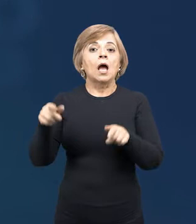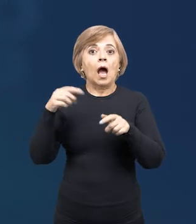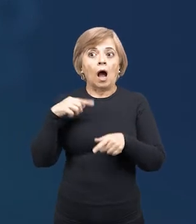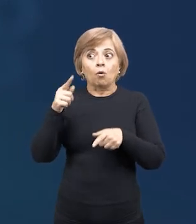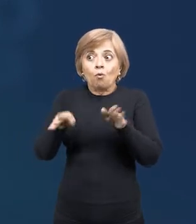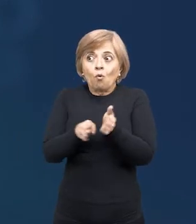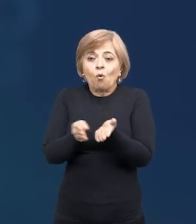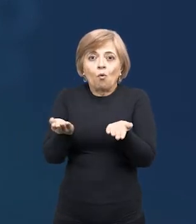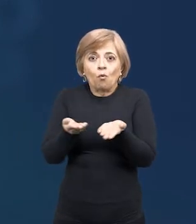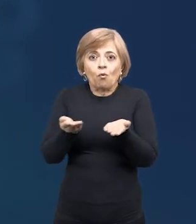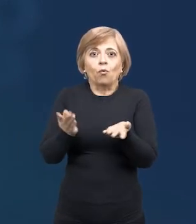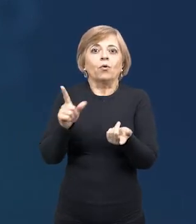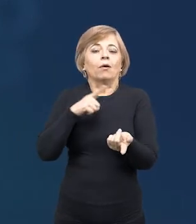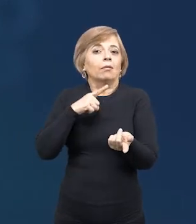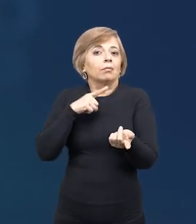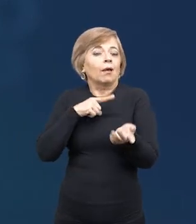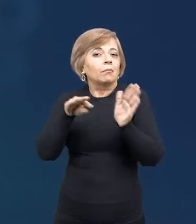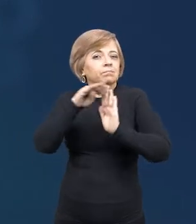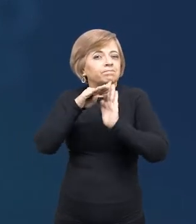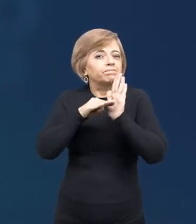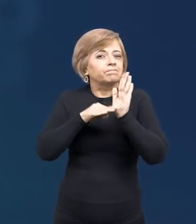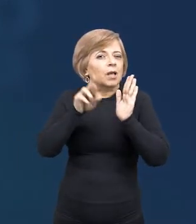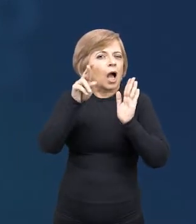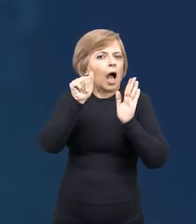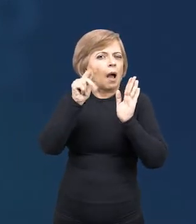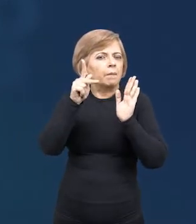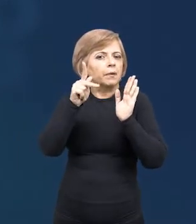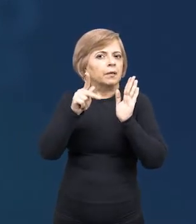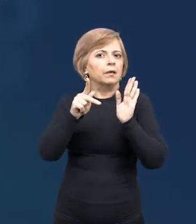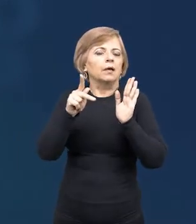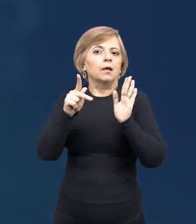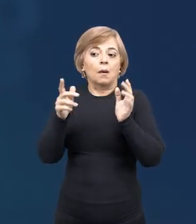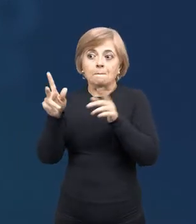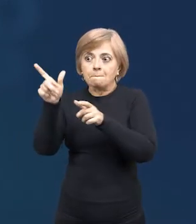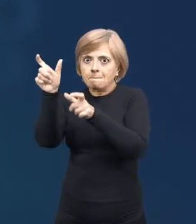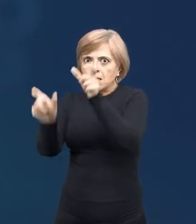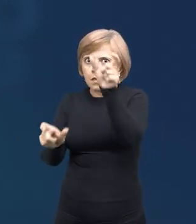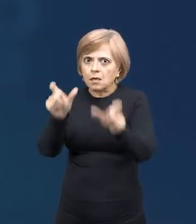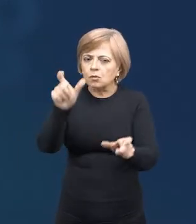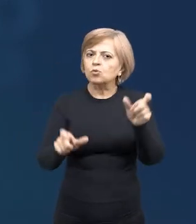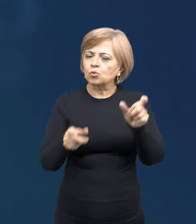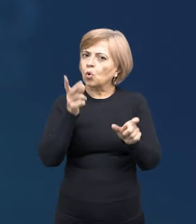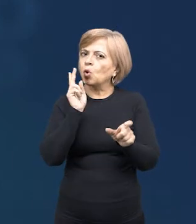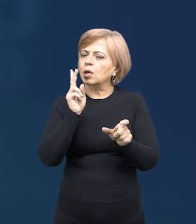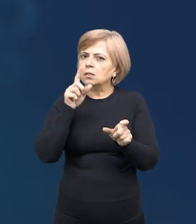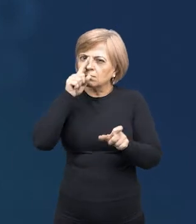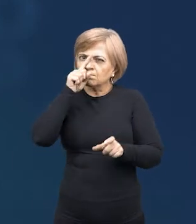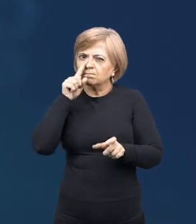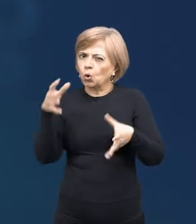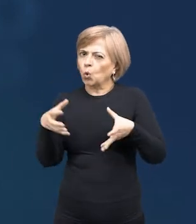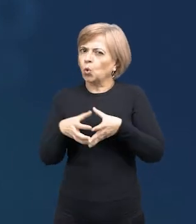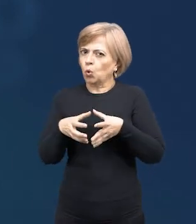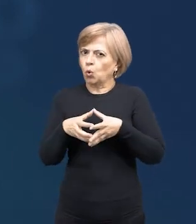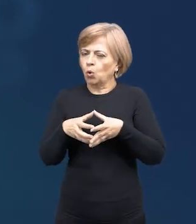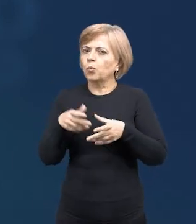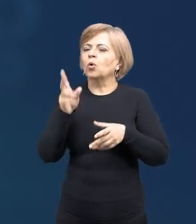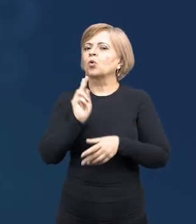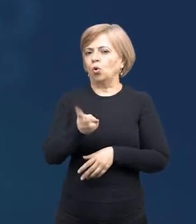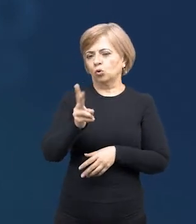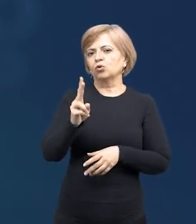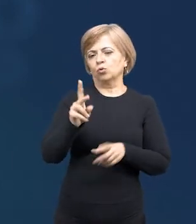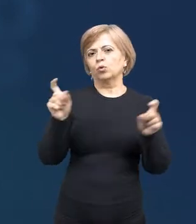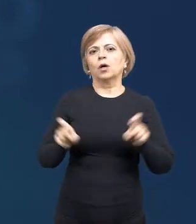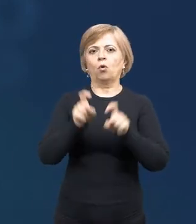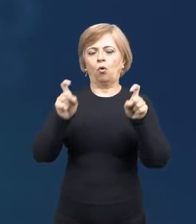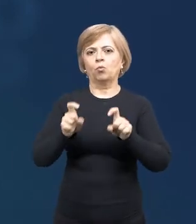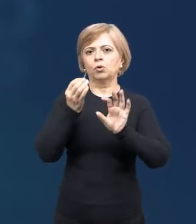o RAP-MPRJ, pessoas que integram o grupo de risco continuam no regime diferenciado de